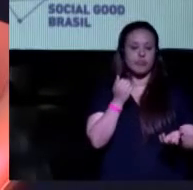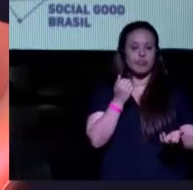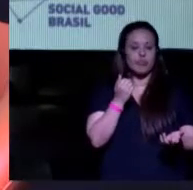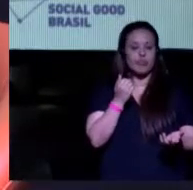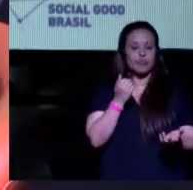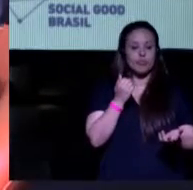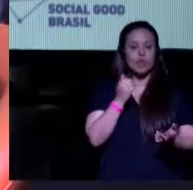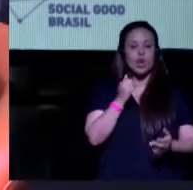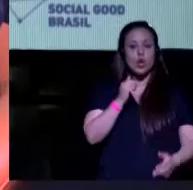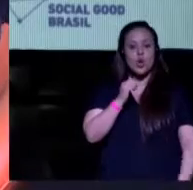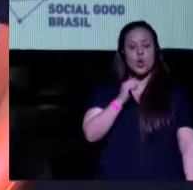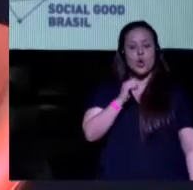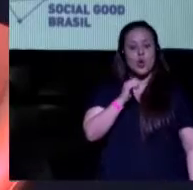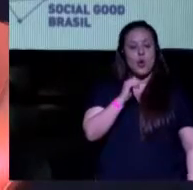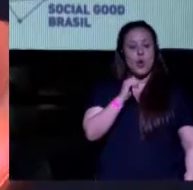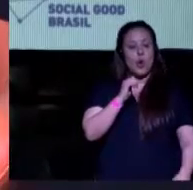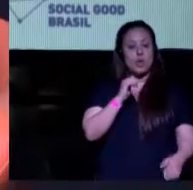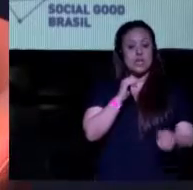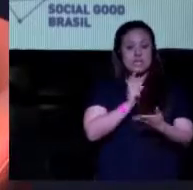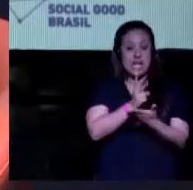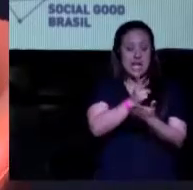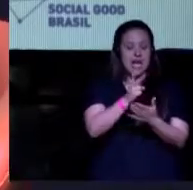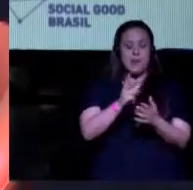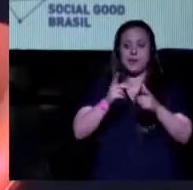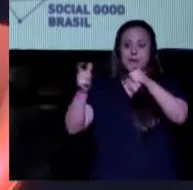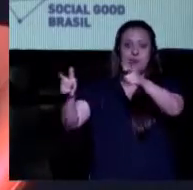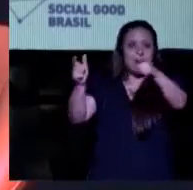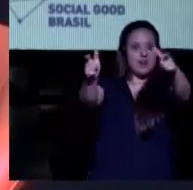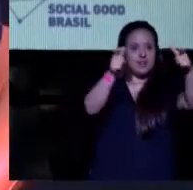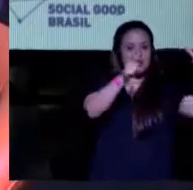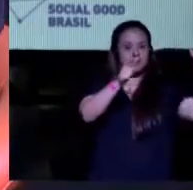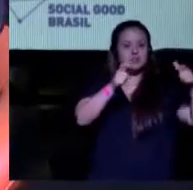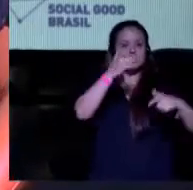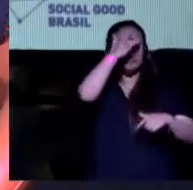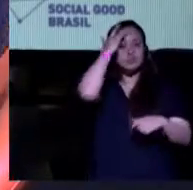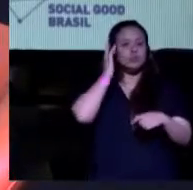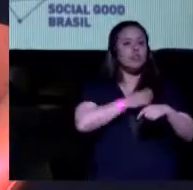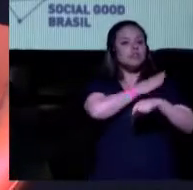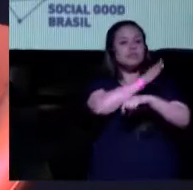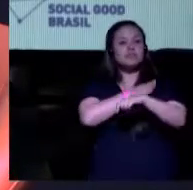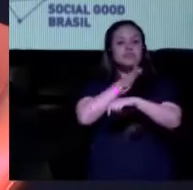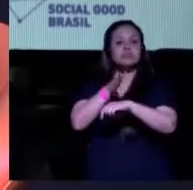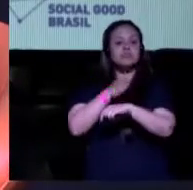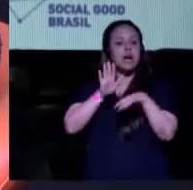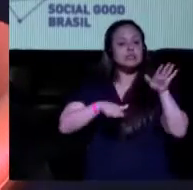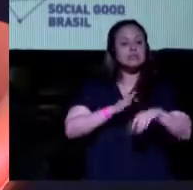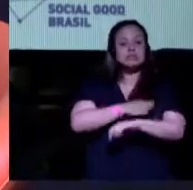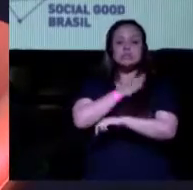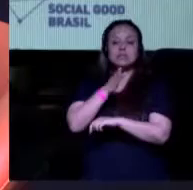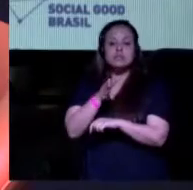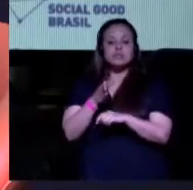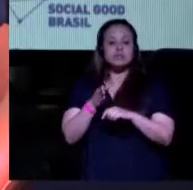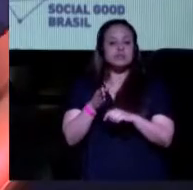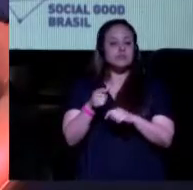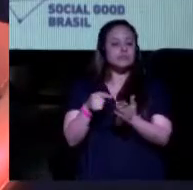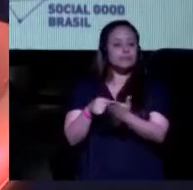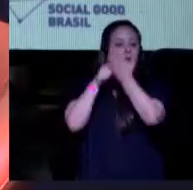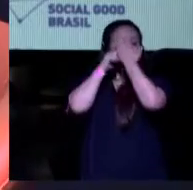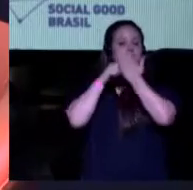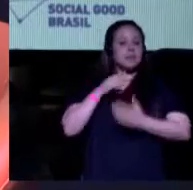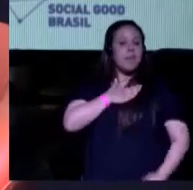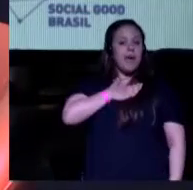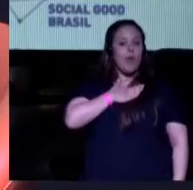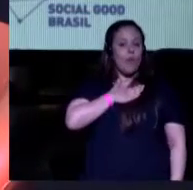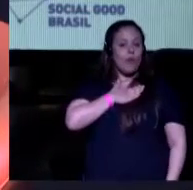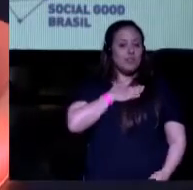você está se confronta com o seu lado negro com os coisas que você não quer ver todo o tempo a